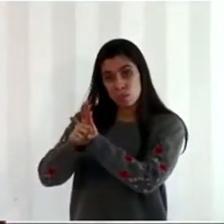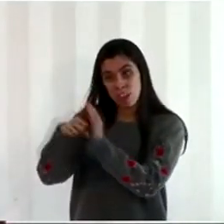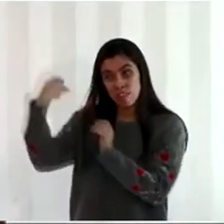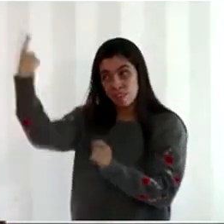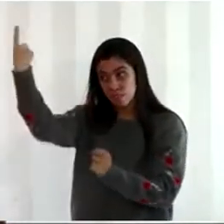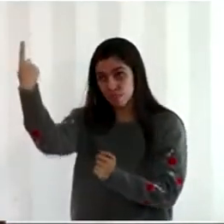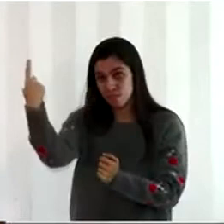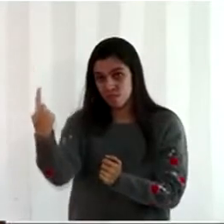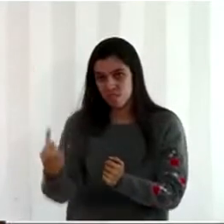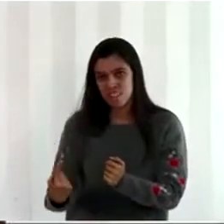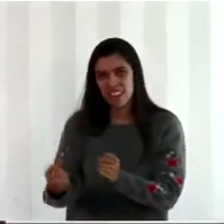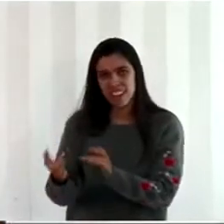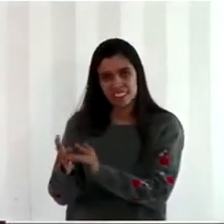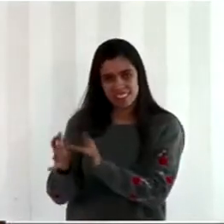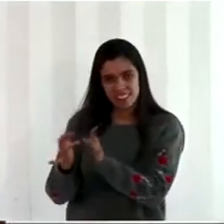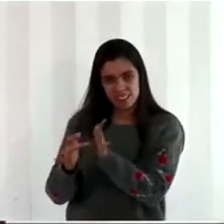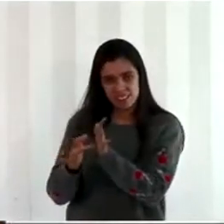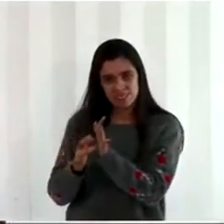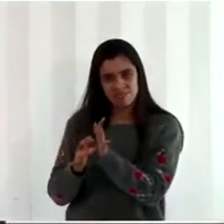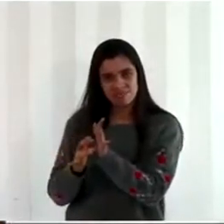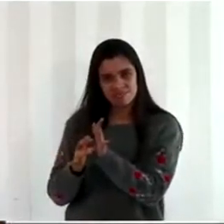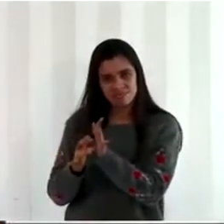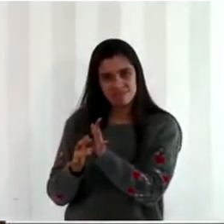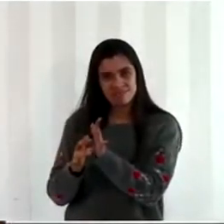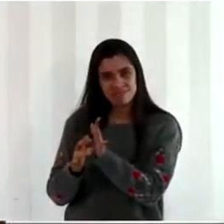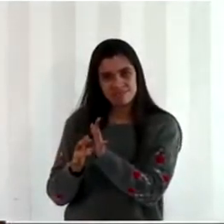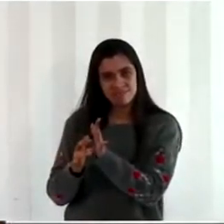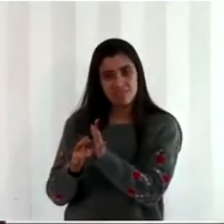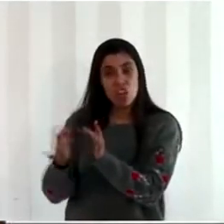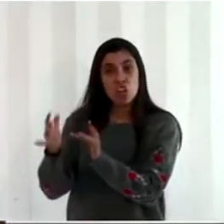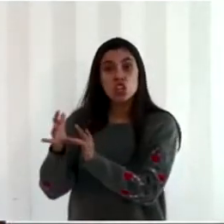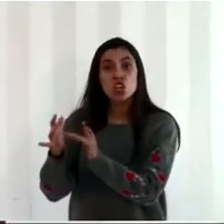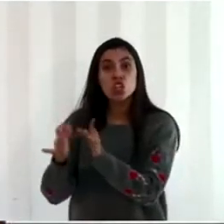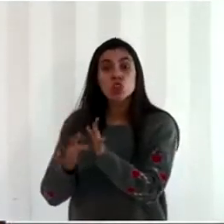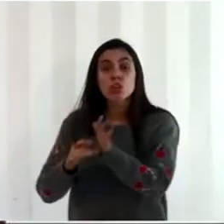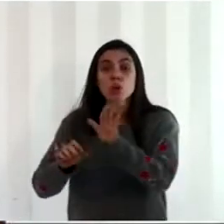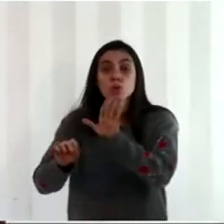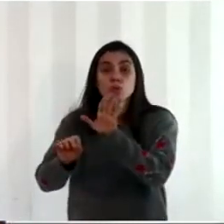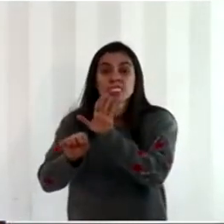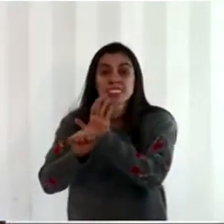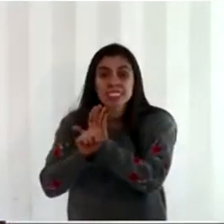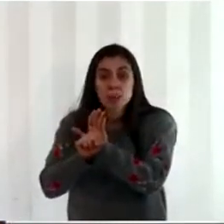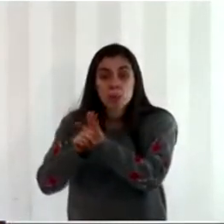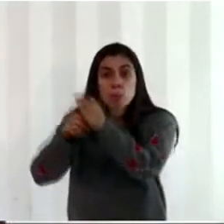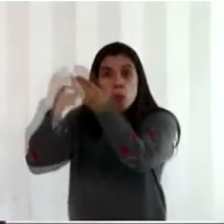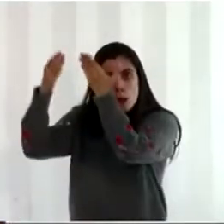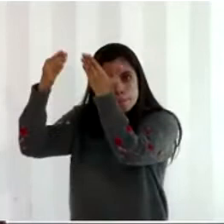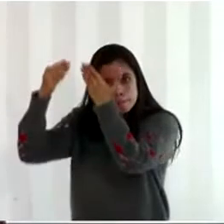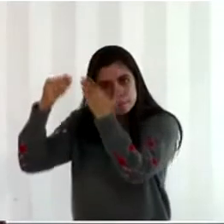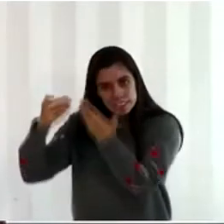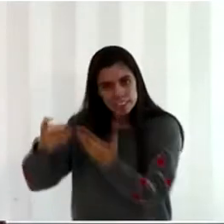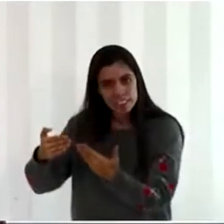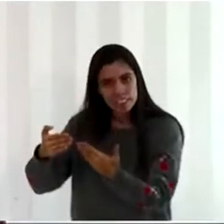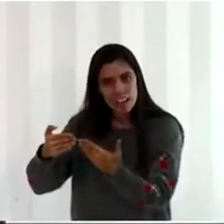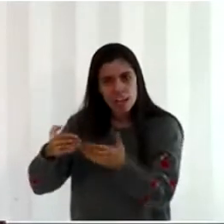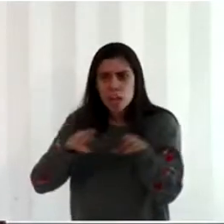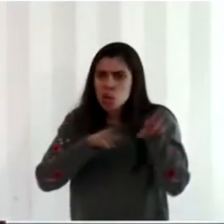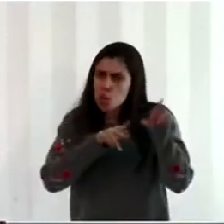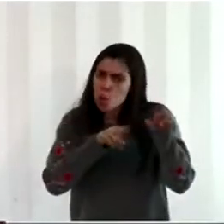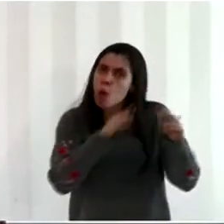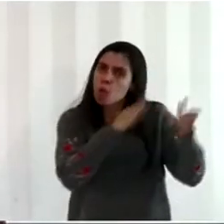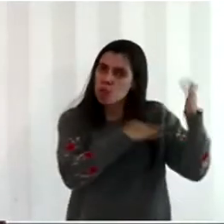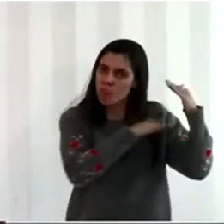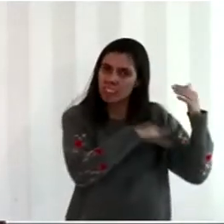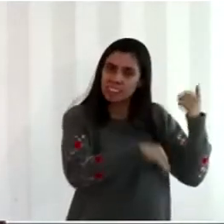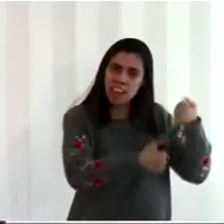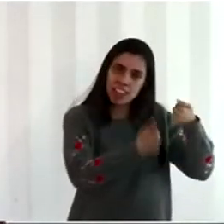tabernáculo. Você acompanha isso aí por vídeos na TV, na internet, de pessoas que já viajaram para Israel, para aquela região, e você